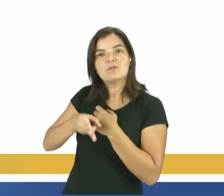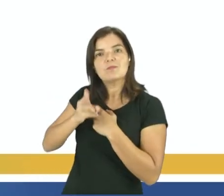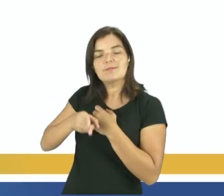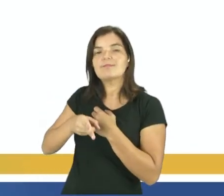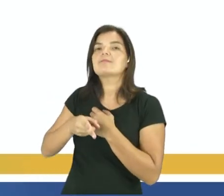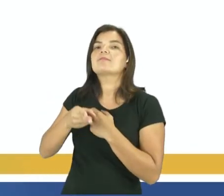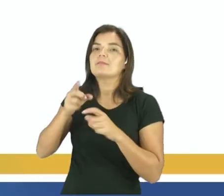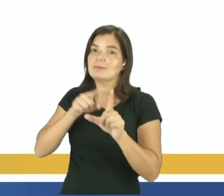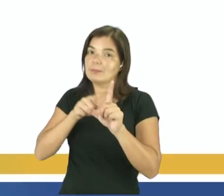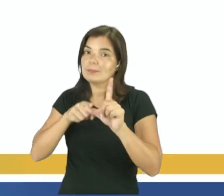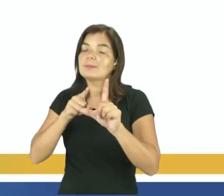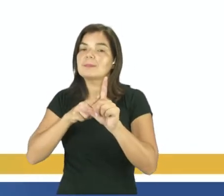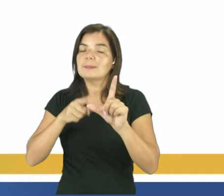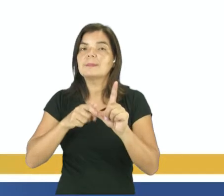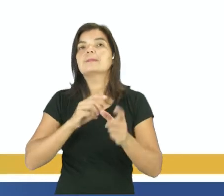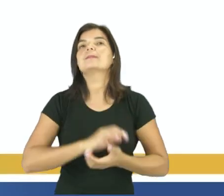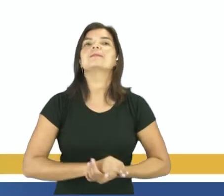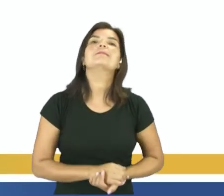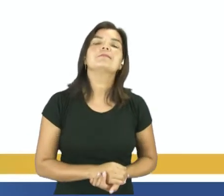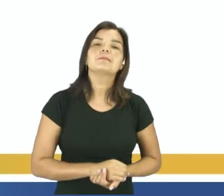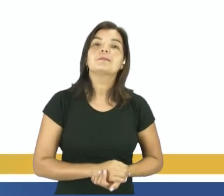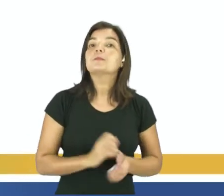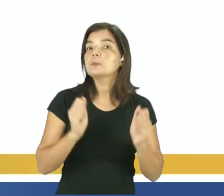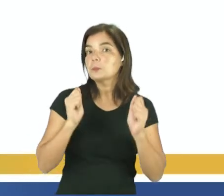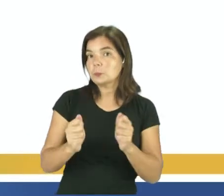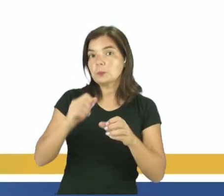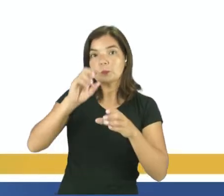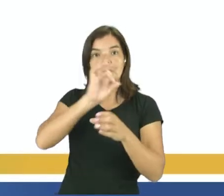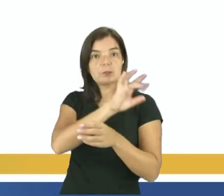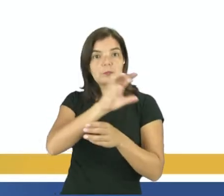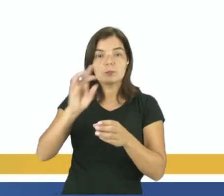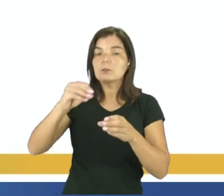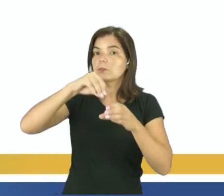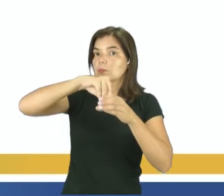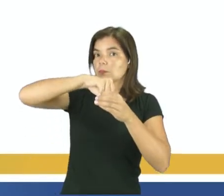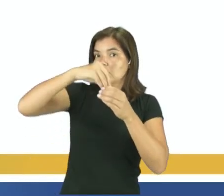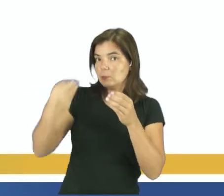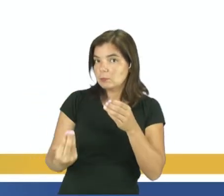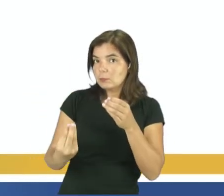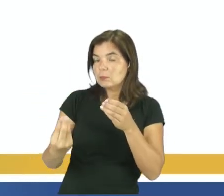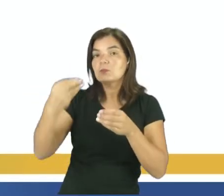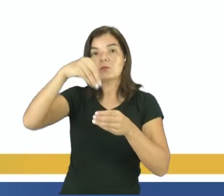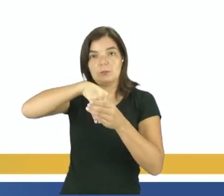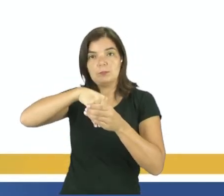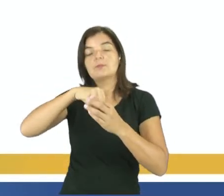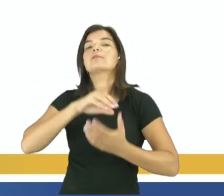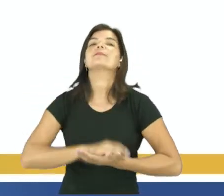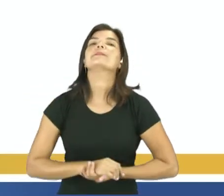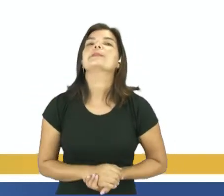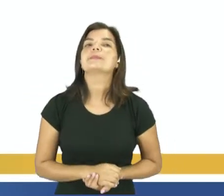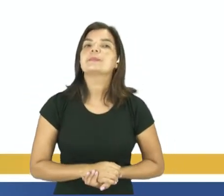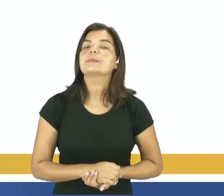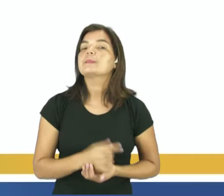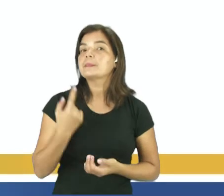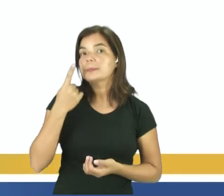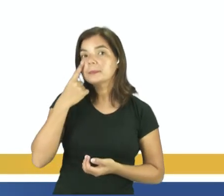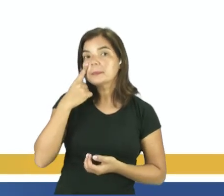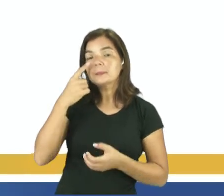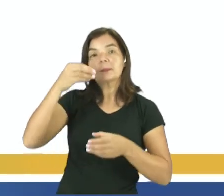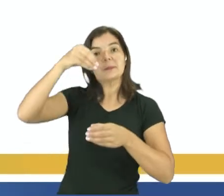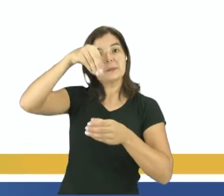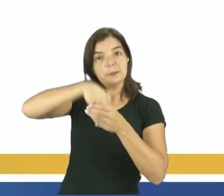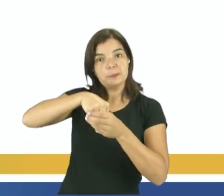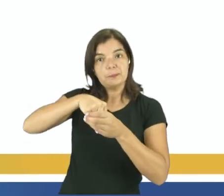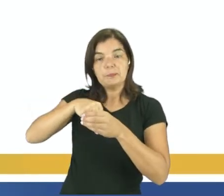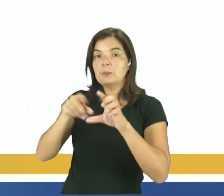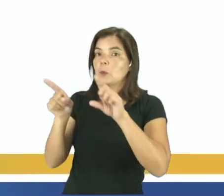o mesmo lado da transversal. Eles podem ser, cada um deles, internos ou externos. Externos é quando não